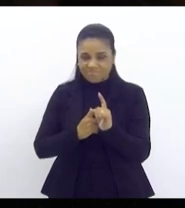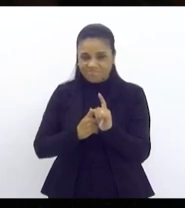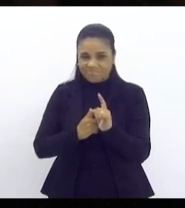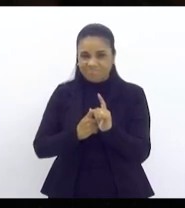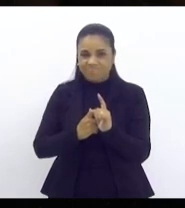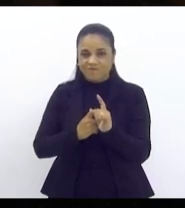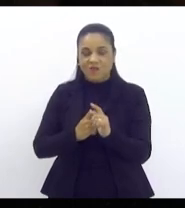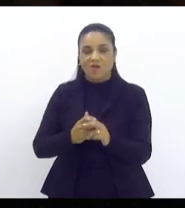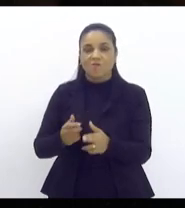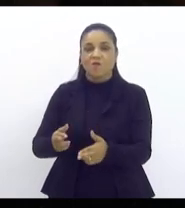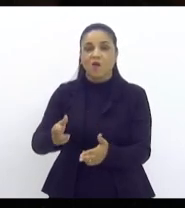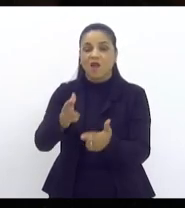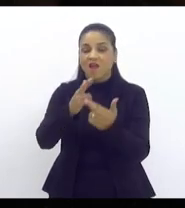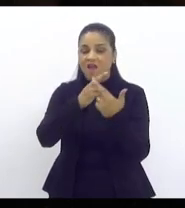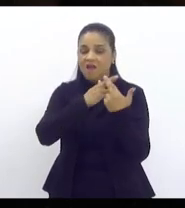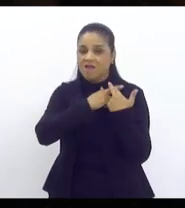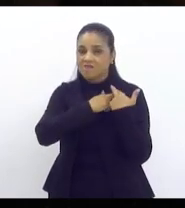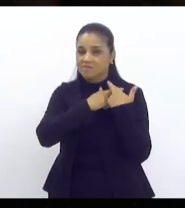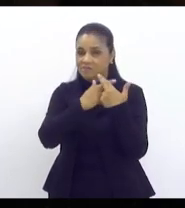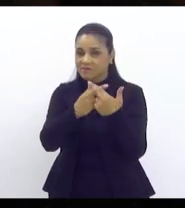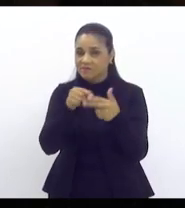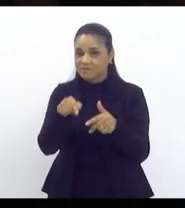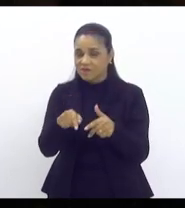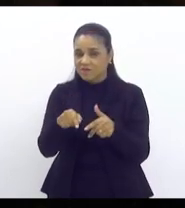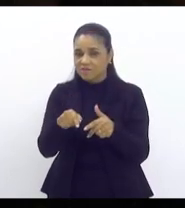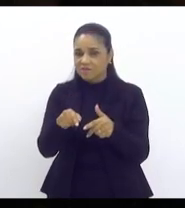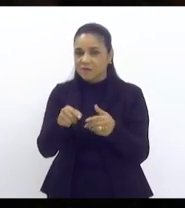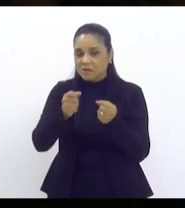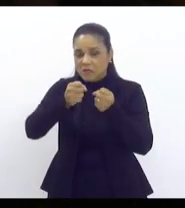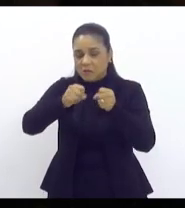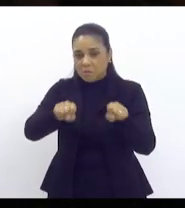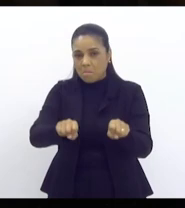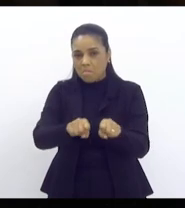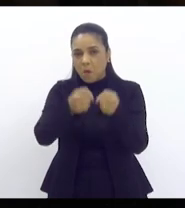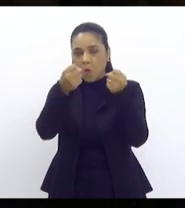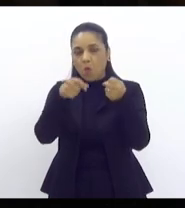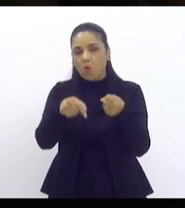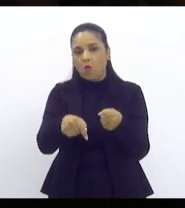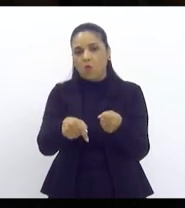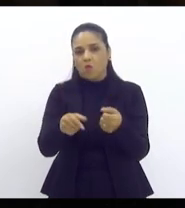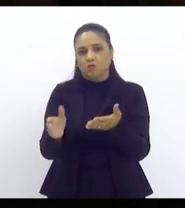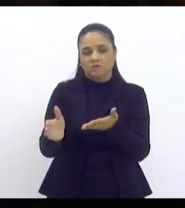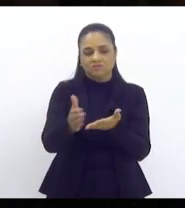maiores responsáveis por esse rombo orçamentário.